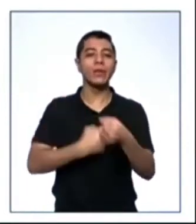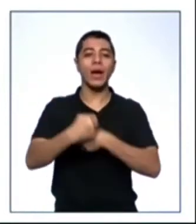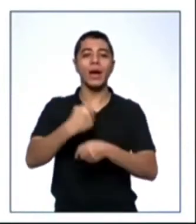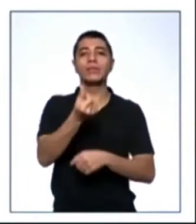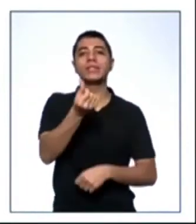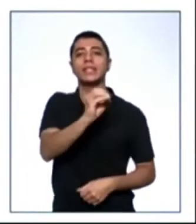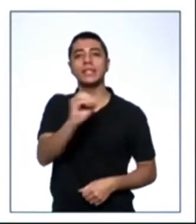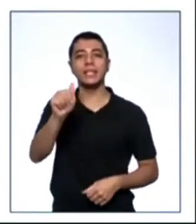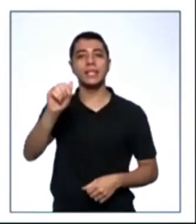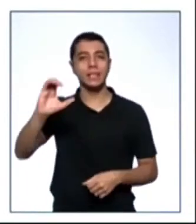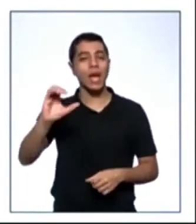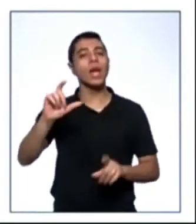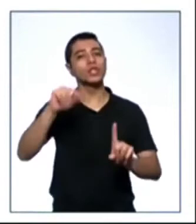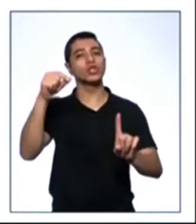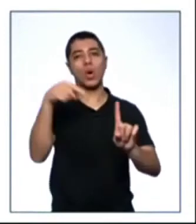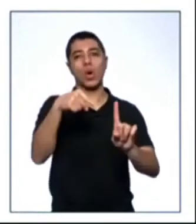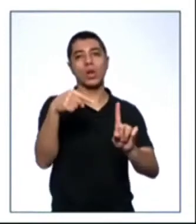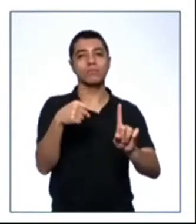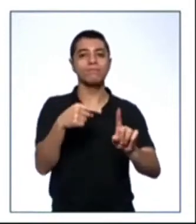porque a exigência de